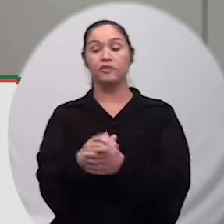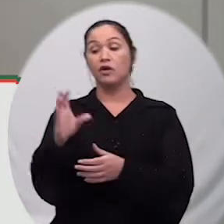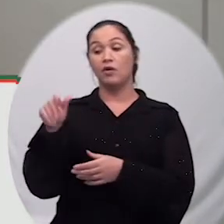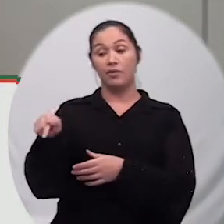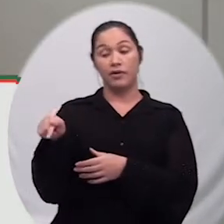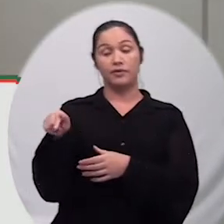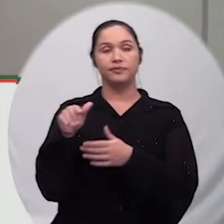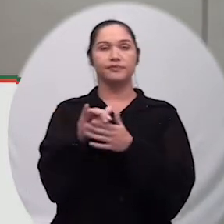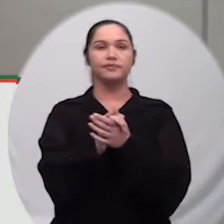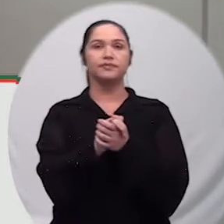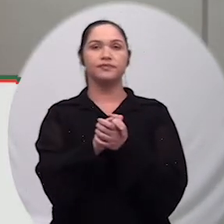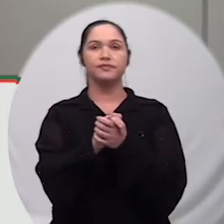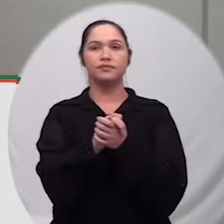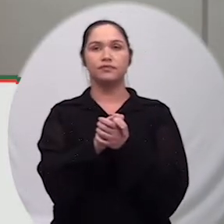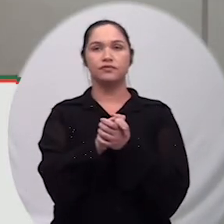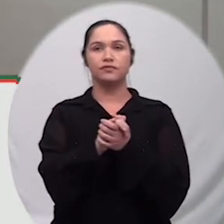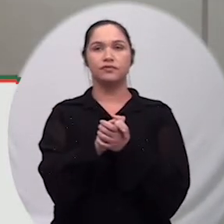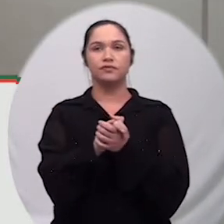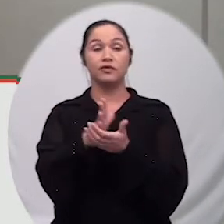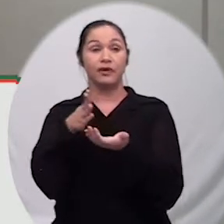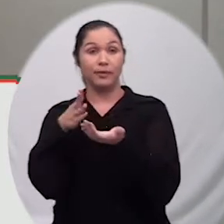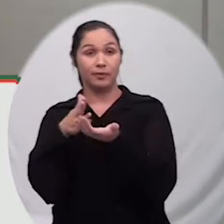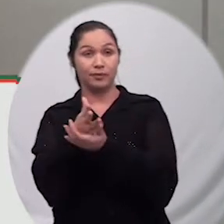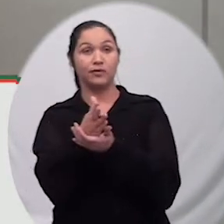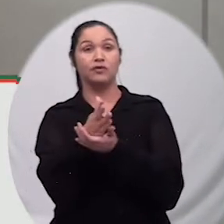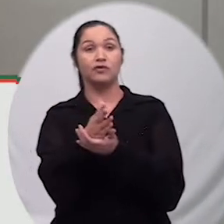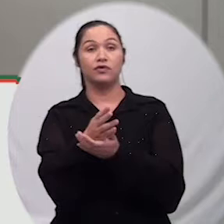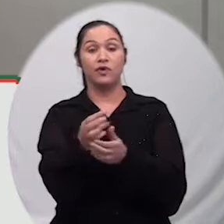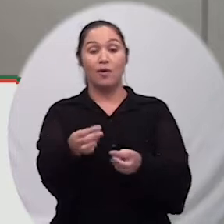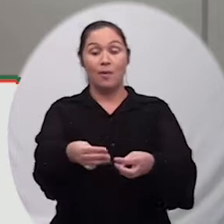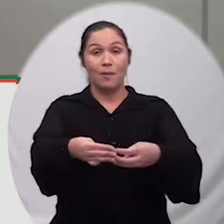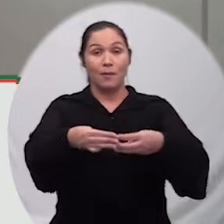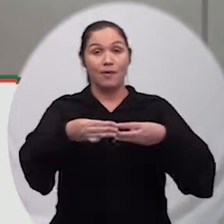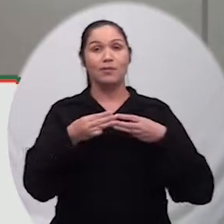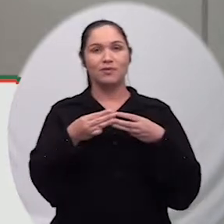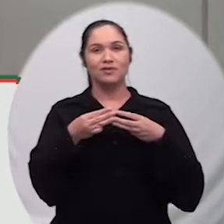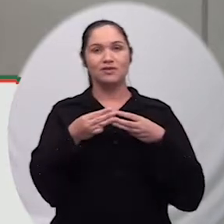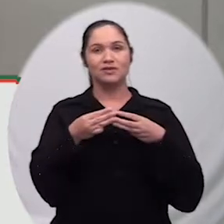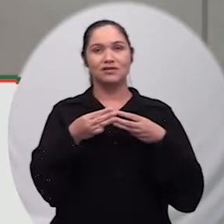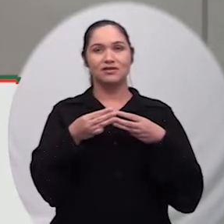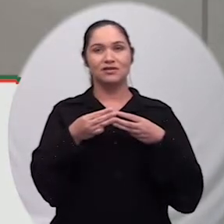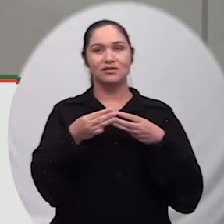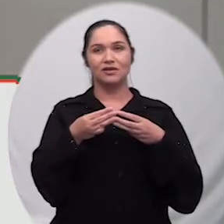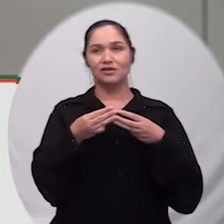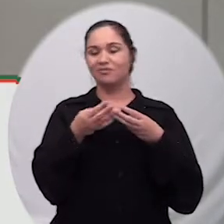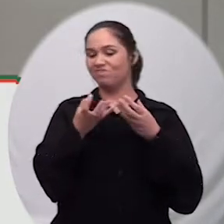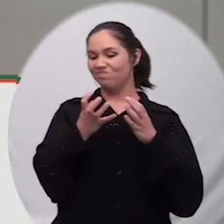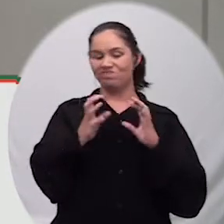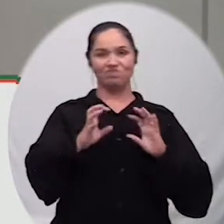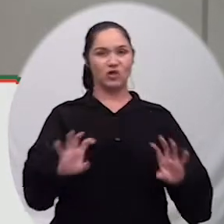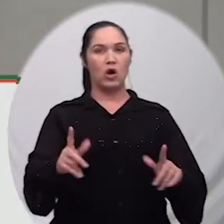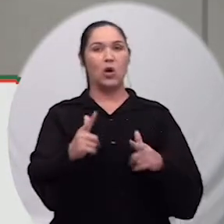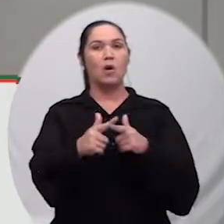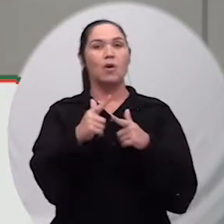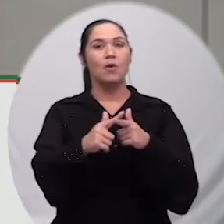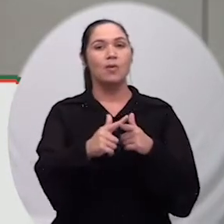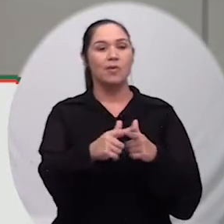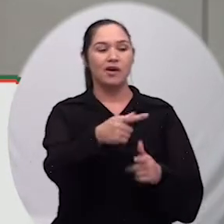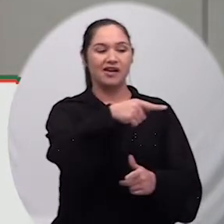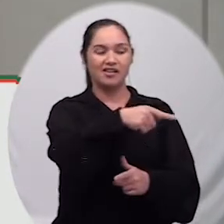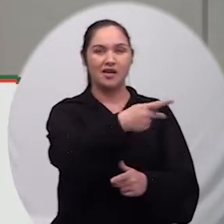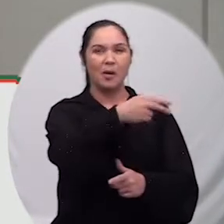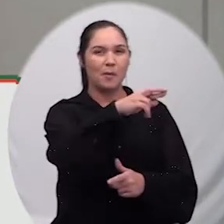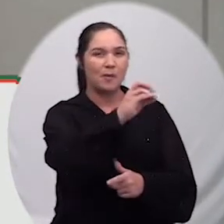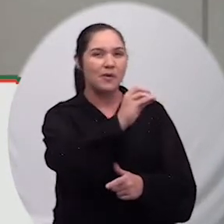na verdade, aprovou uma moção de reprovação pela atitude da Procuradoria do